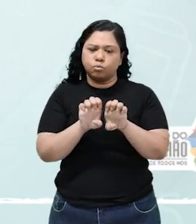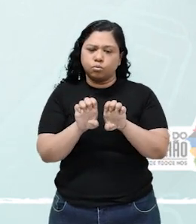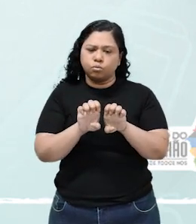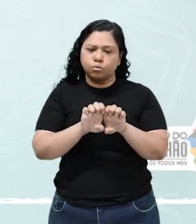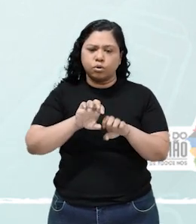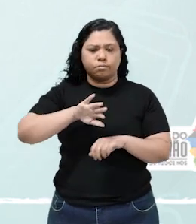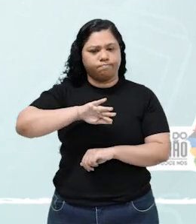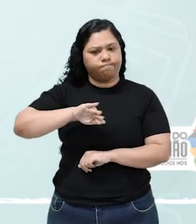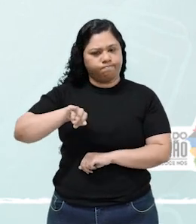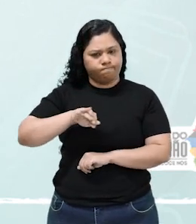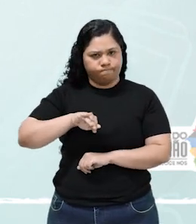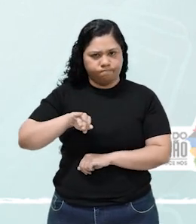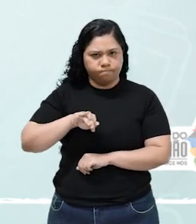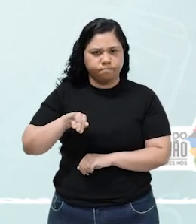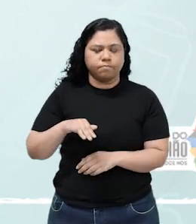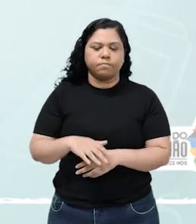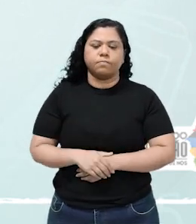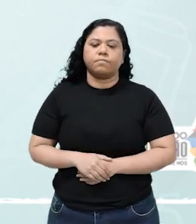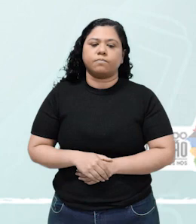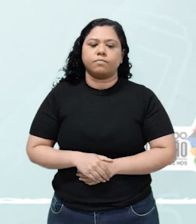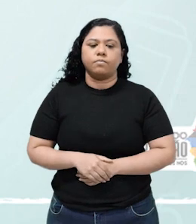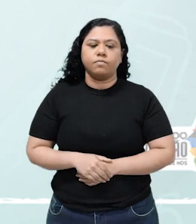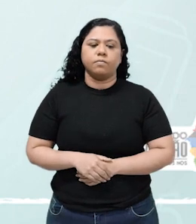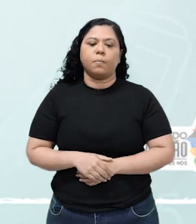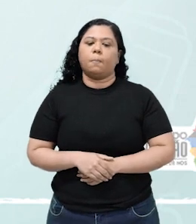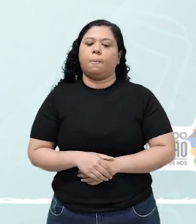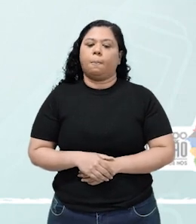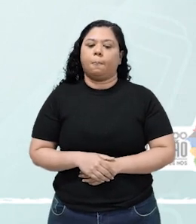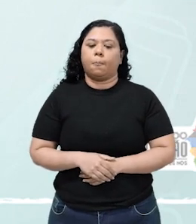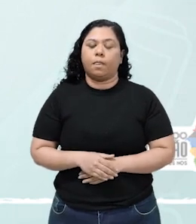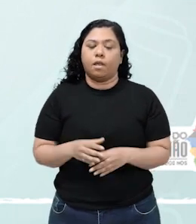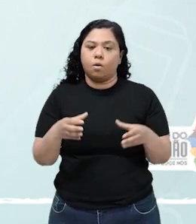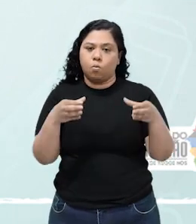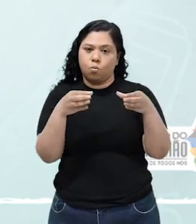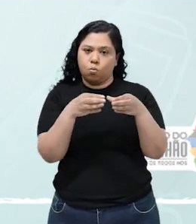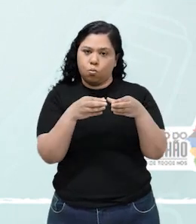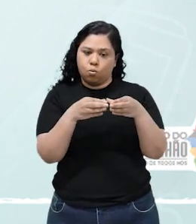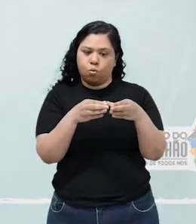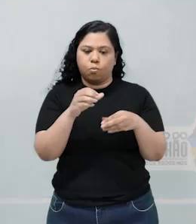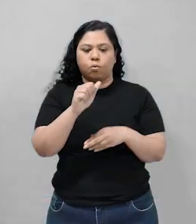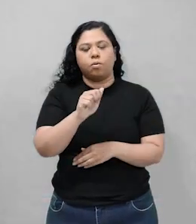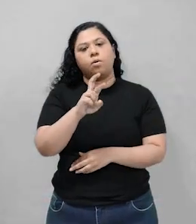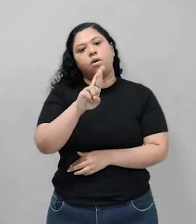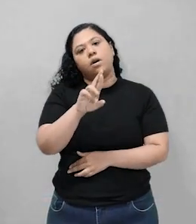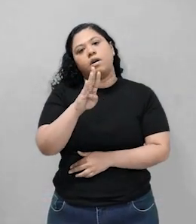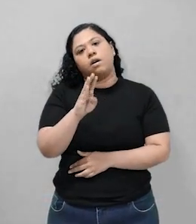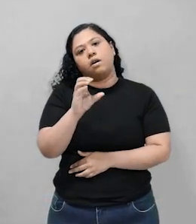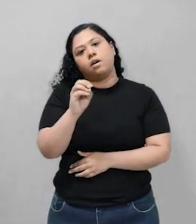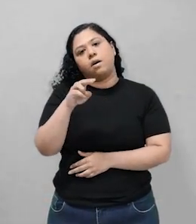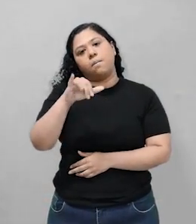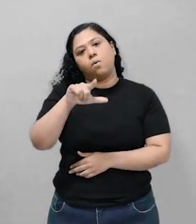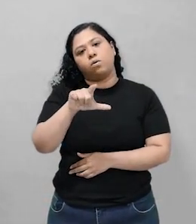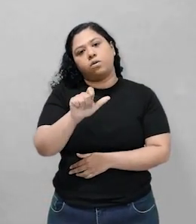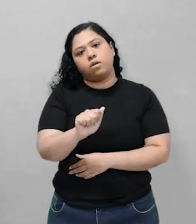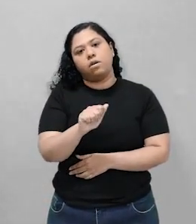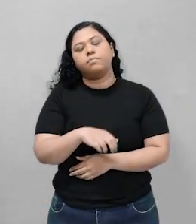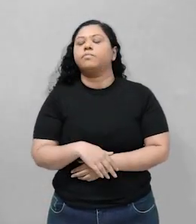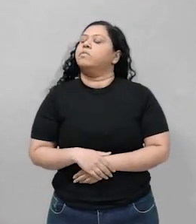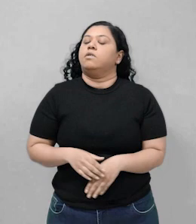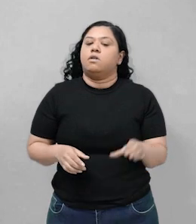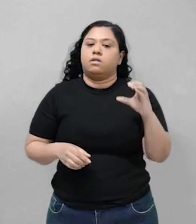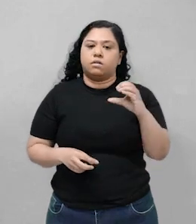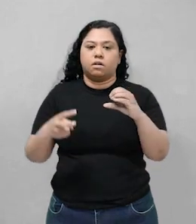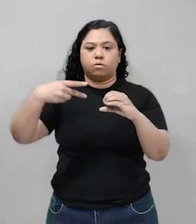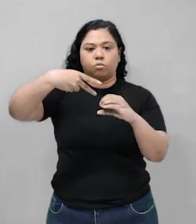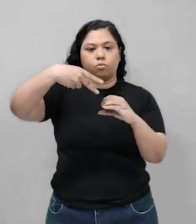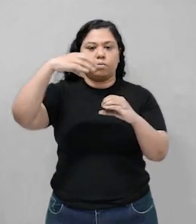isto é, fazendo parte de um carbono primário. O grupo carbonila é o grupo C dupla